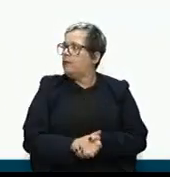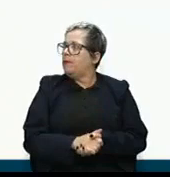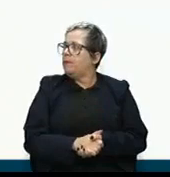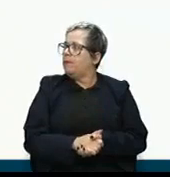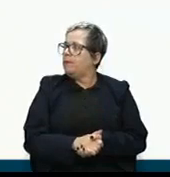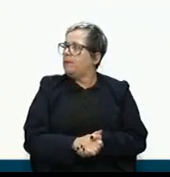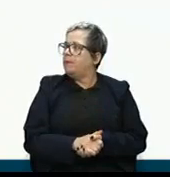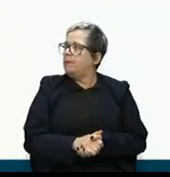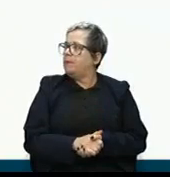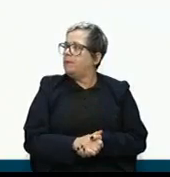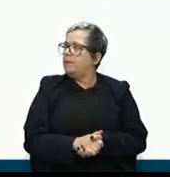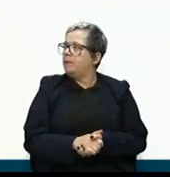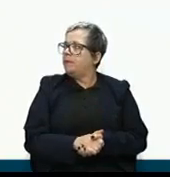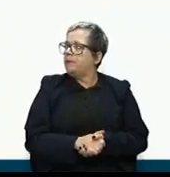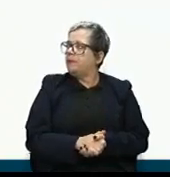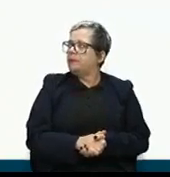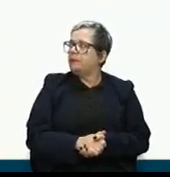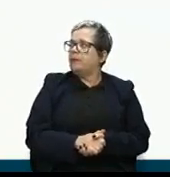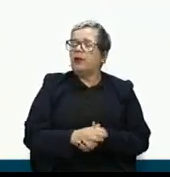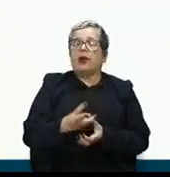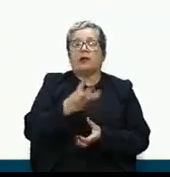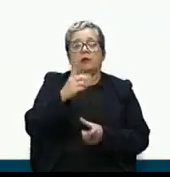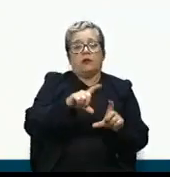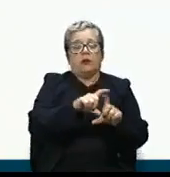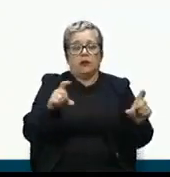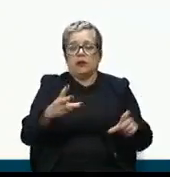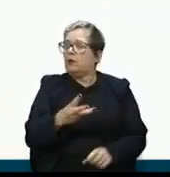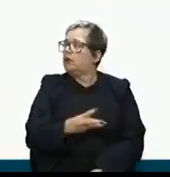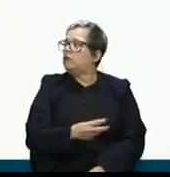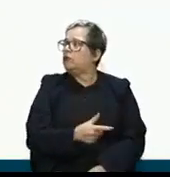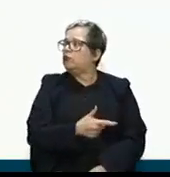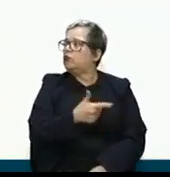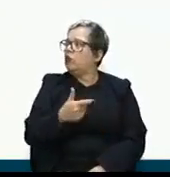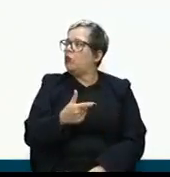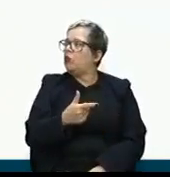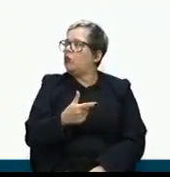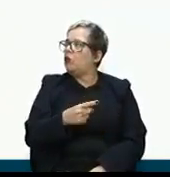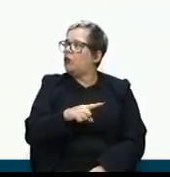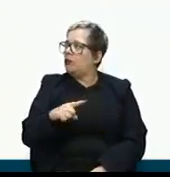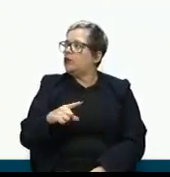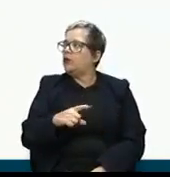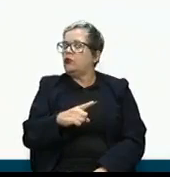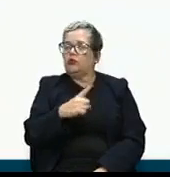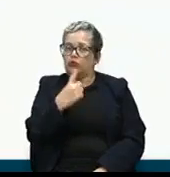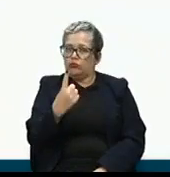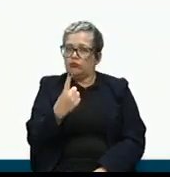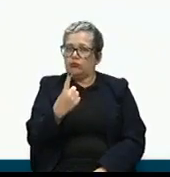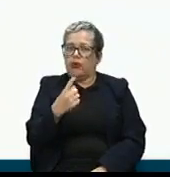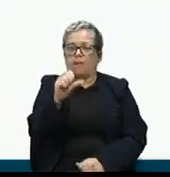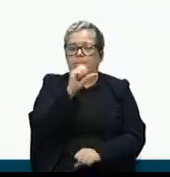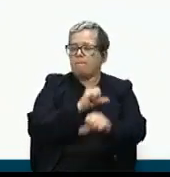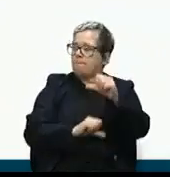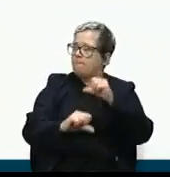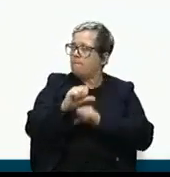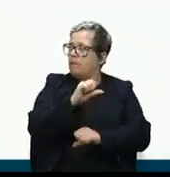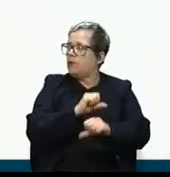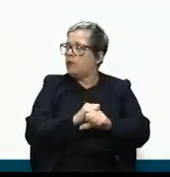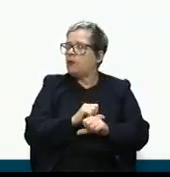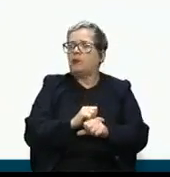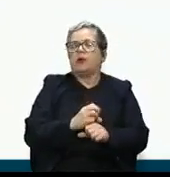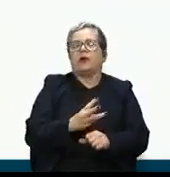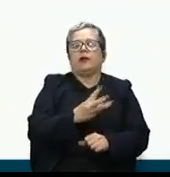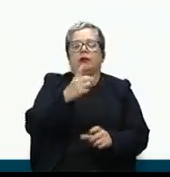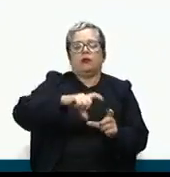coluna, 3 e 5. A terceira linha, não era 2 e menos 1? Então,